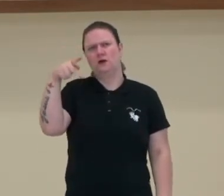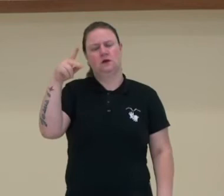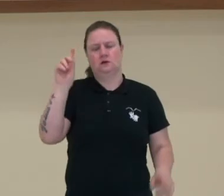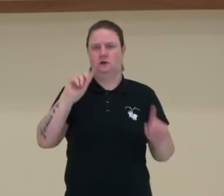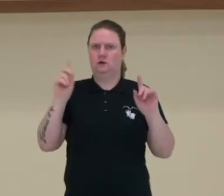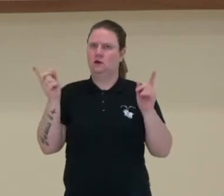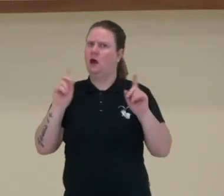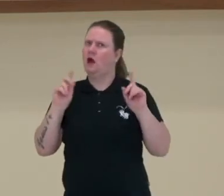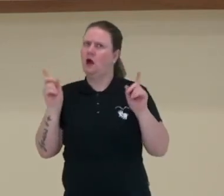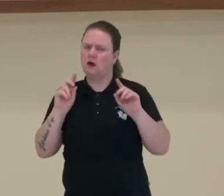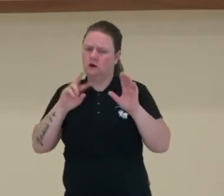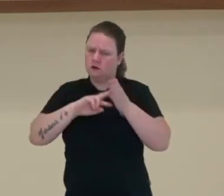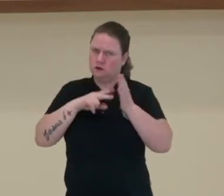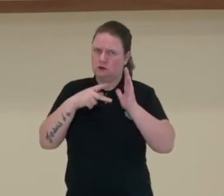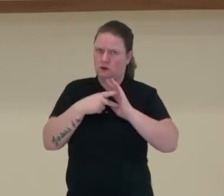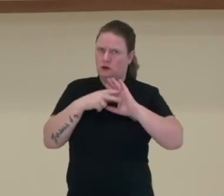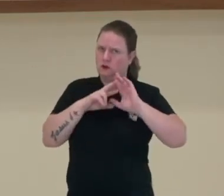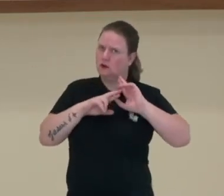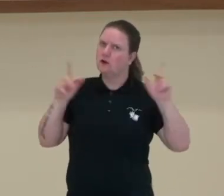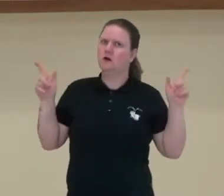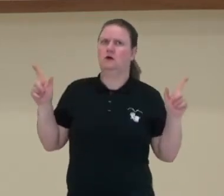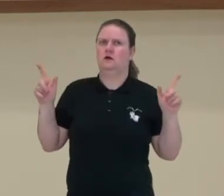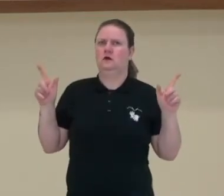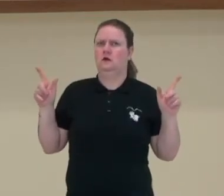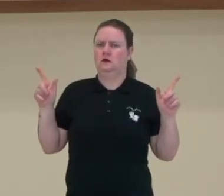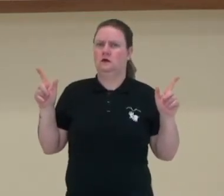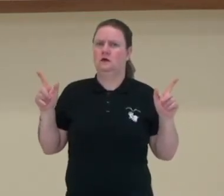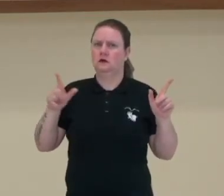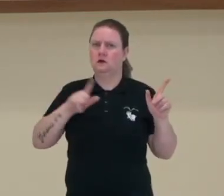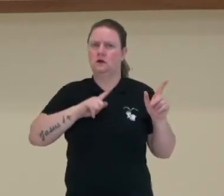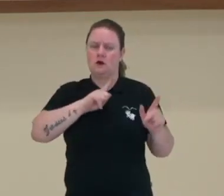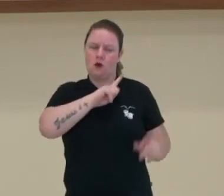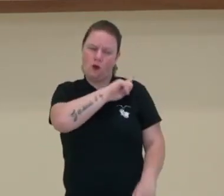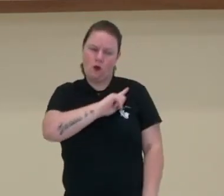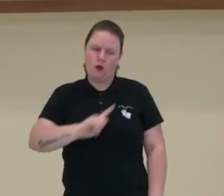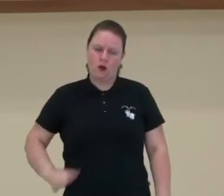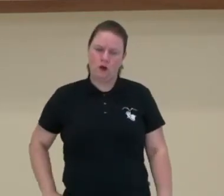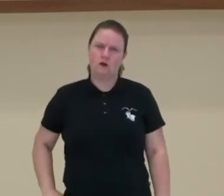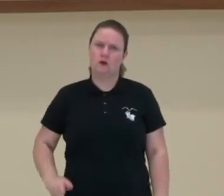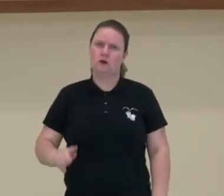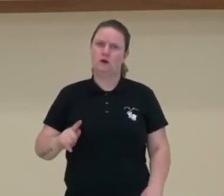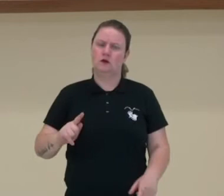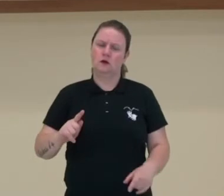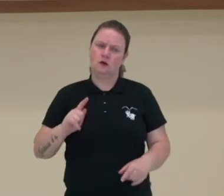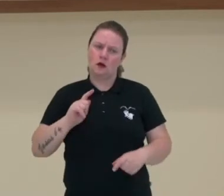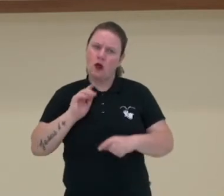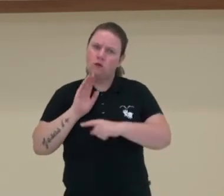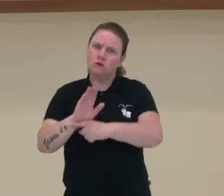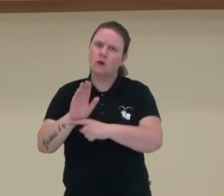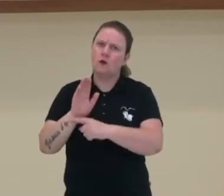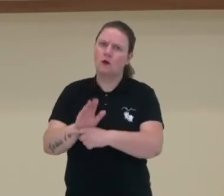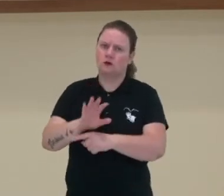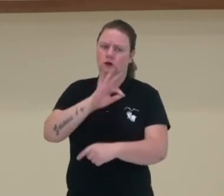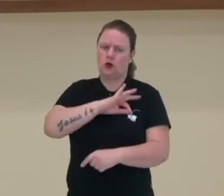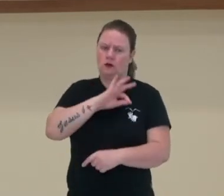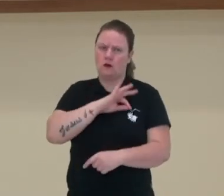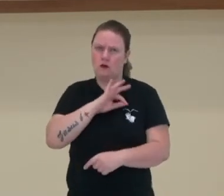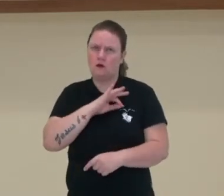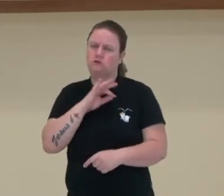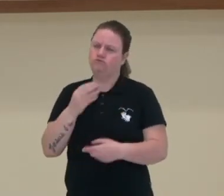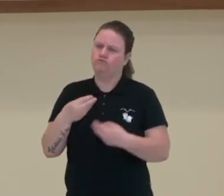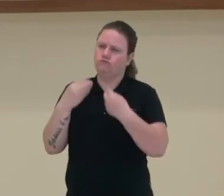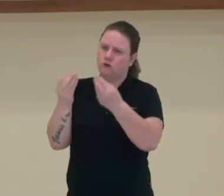auxílio, não é disso que eu estou dizendo. Aí nós temos o governo que está suprindo. Está sendo falado aqui daquelas pessoas que por algum